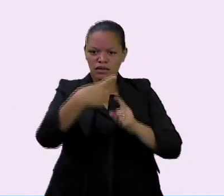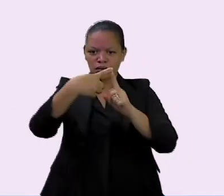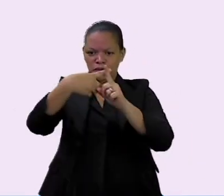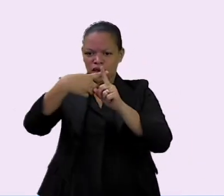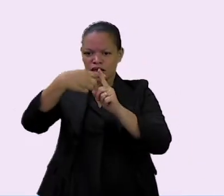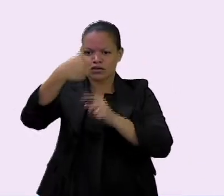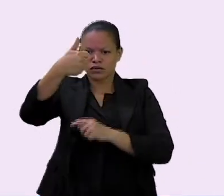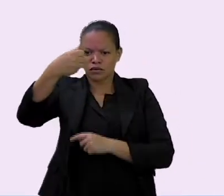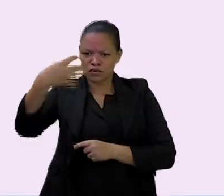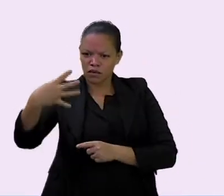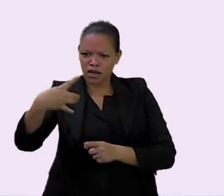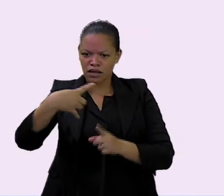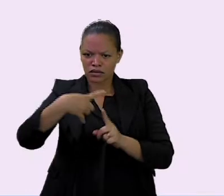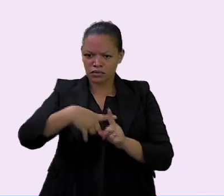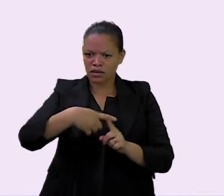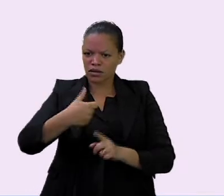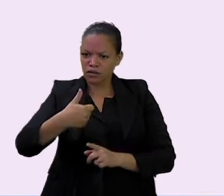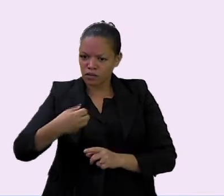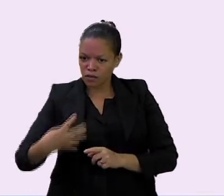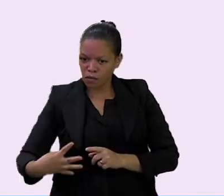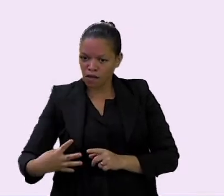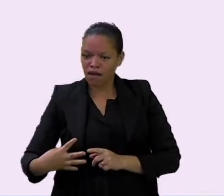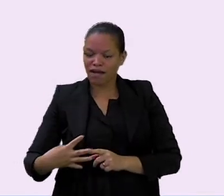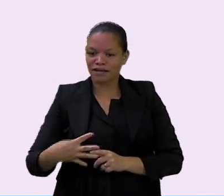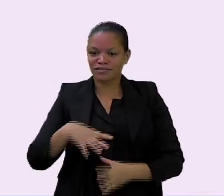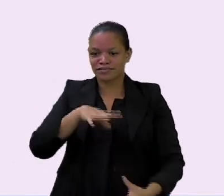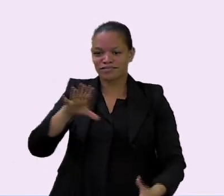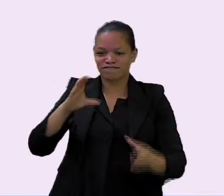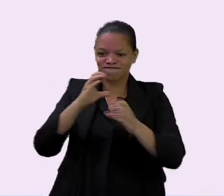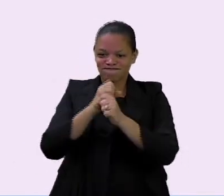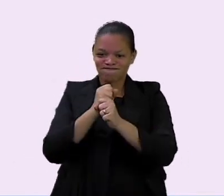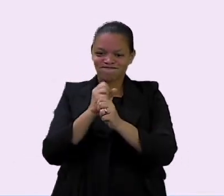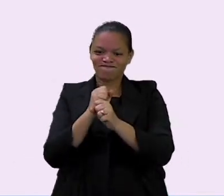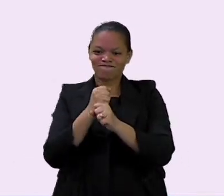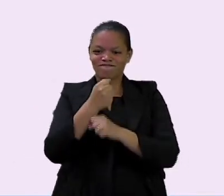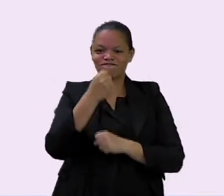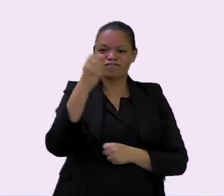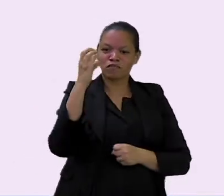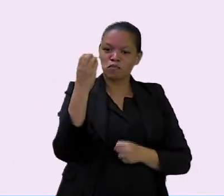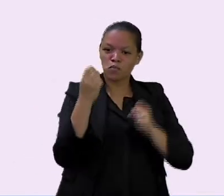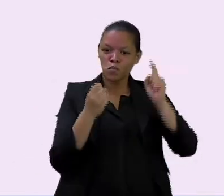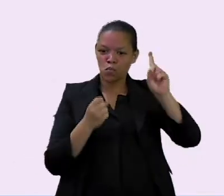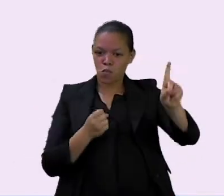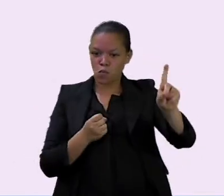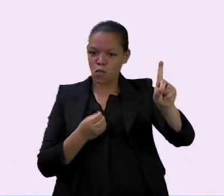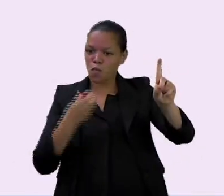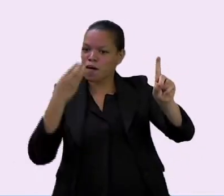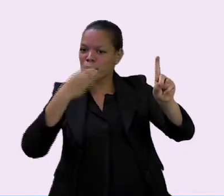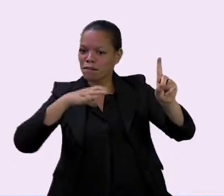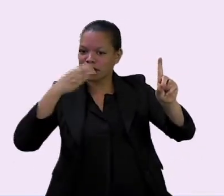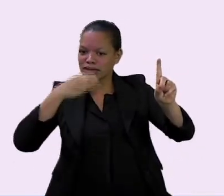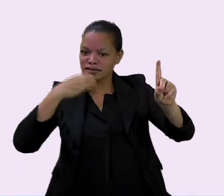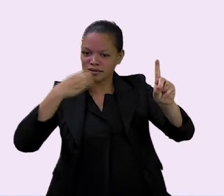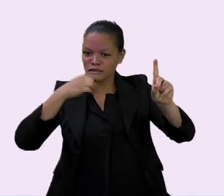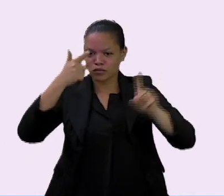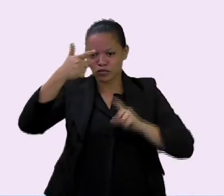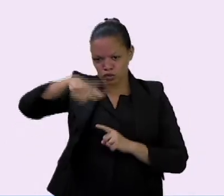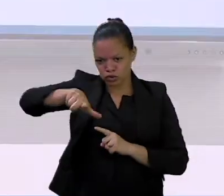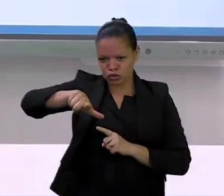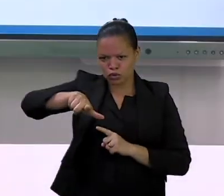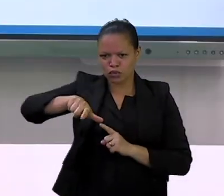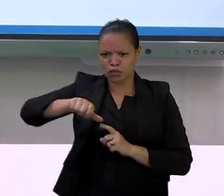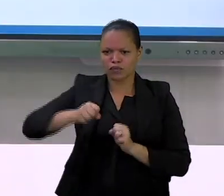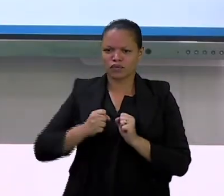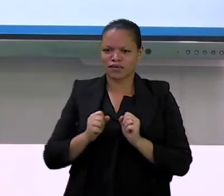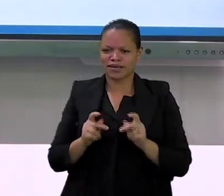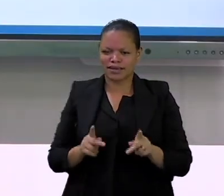eu terei uma maçã inteira. Então, sempre que eu precisar representar em